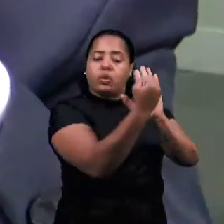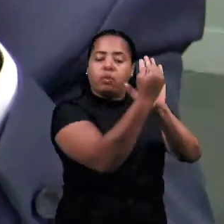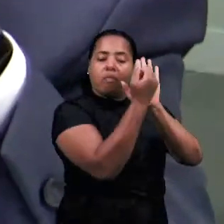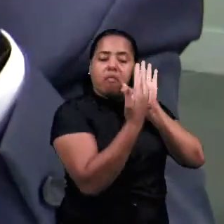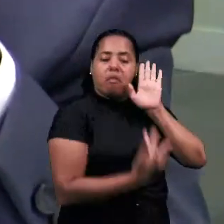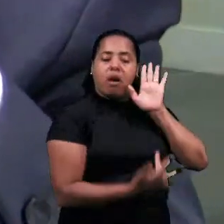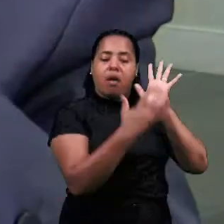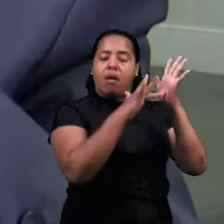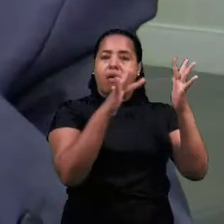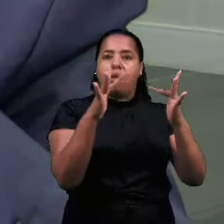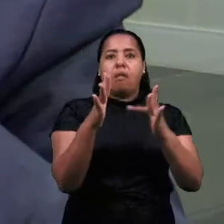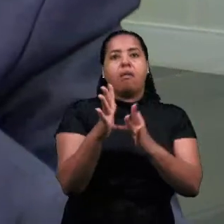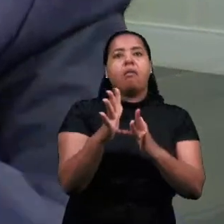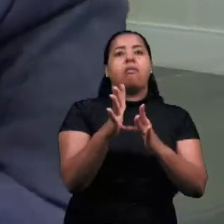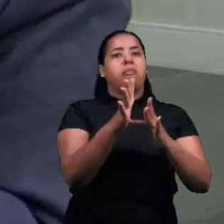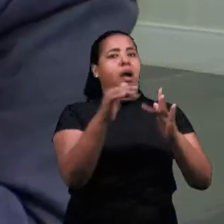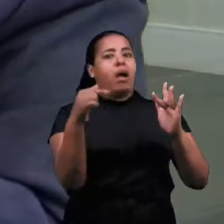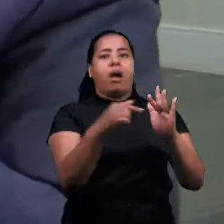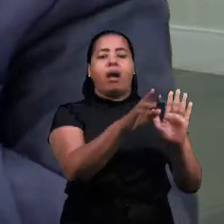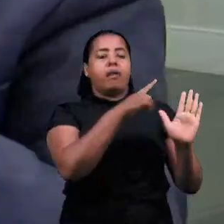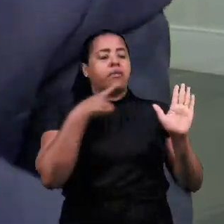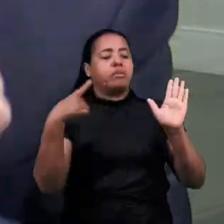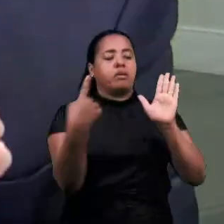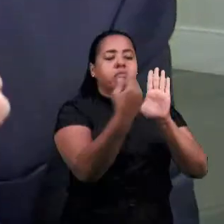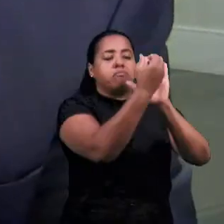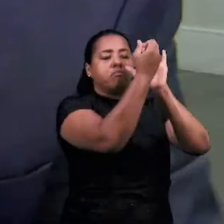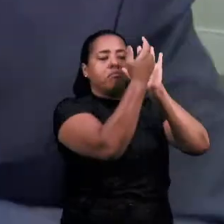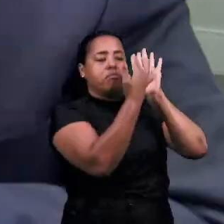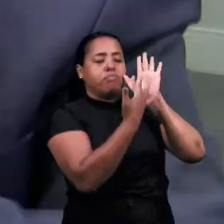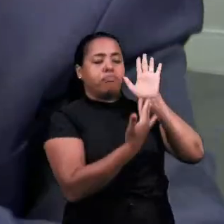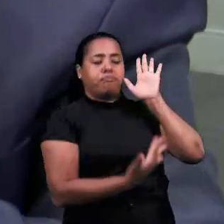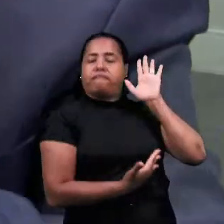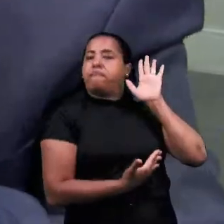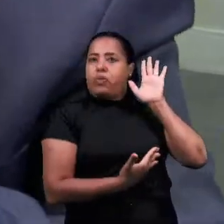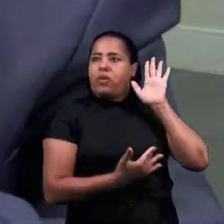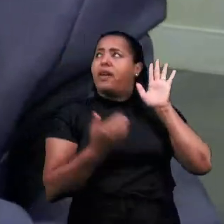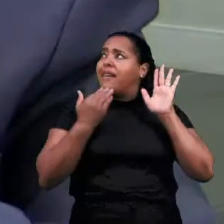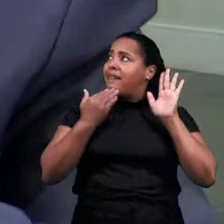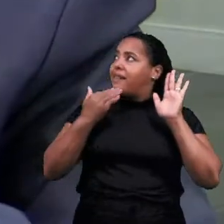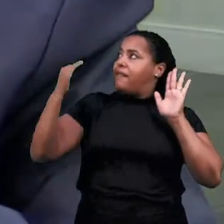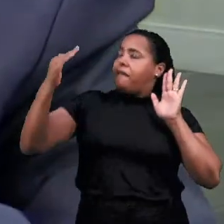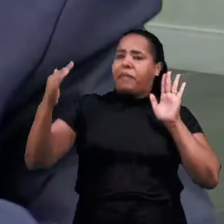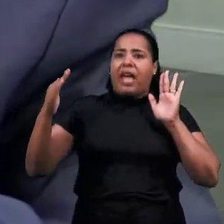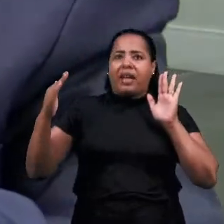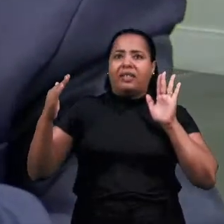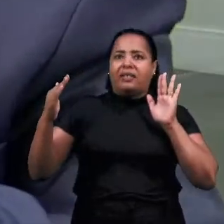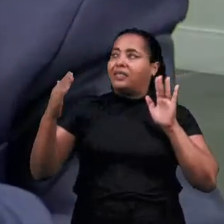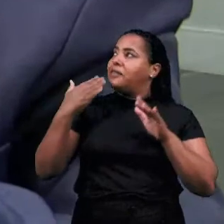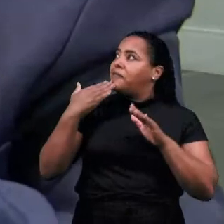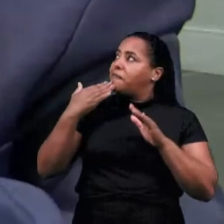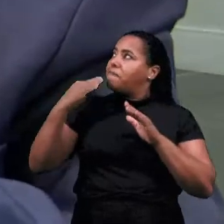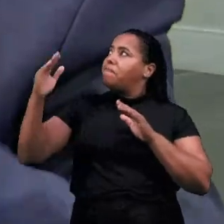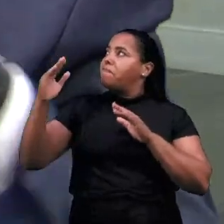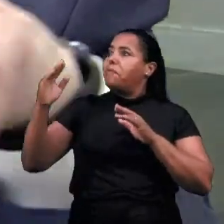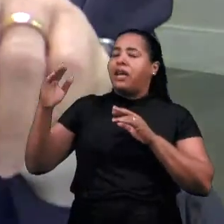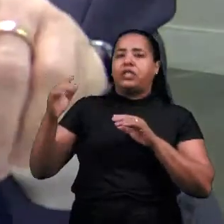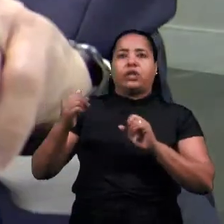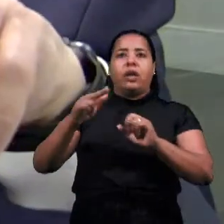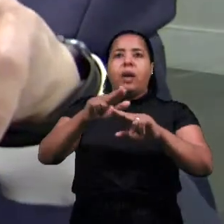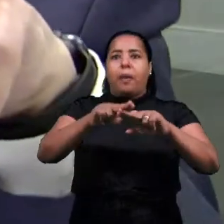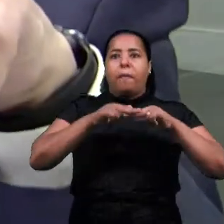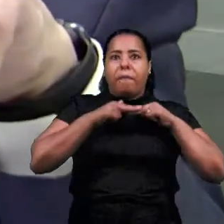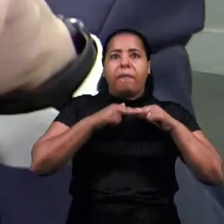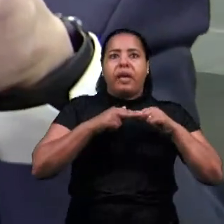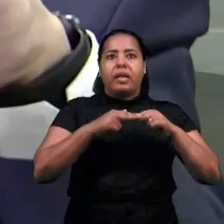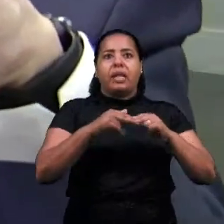que ele derramou na cruz. Ou seja, ele não somente advoga, ele intervém diretamente, porque pelas pisaduras